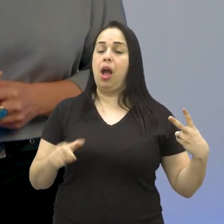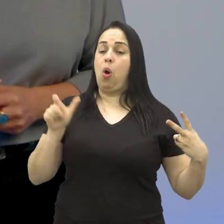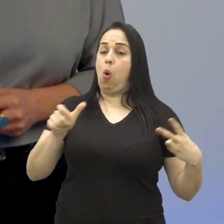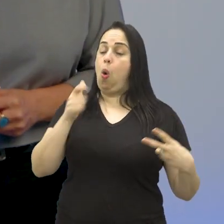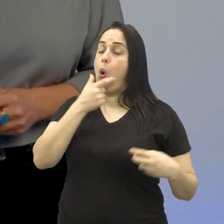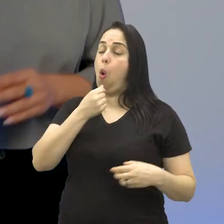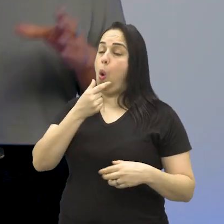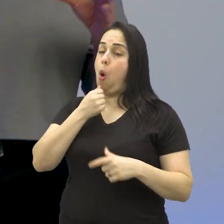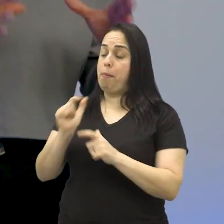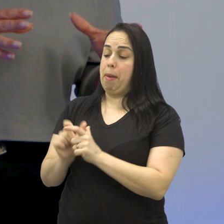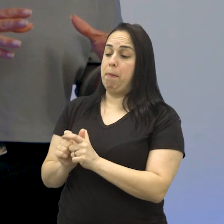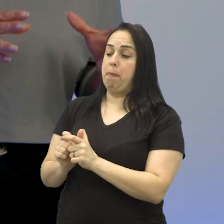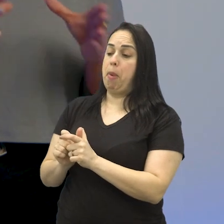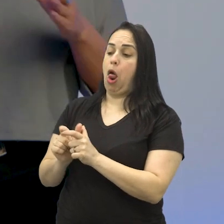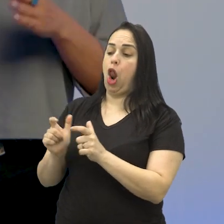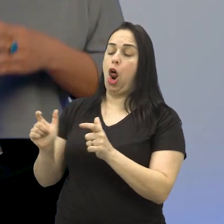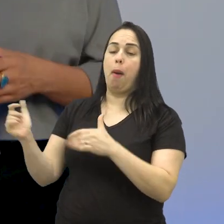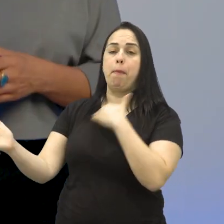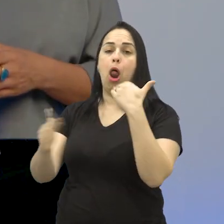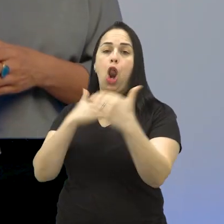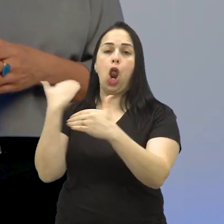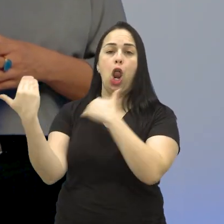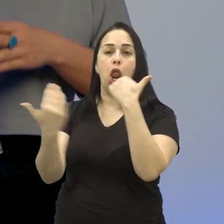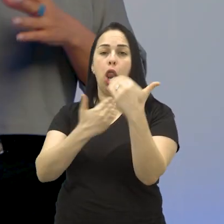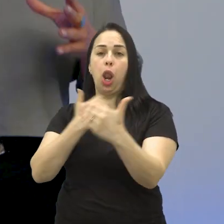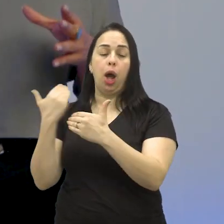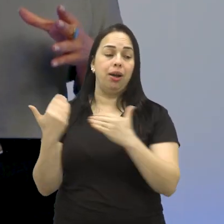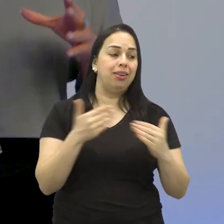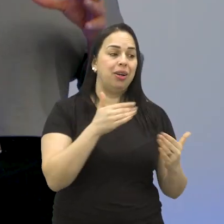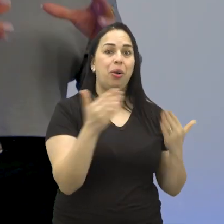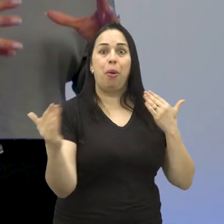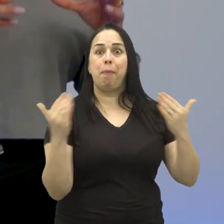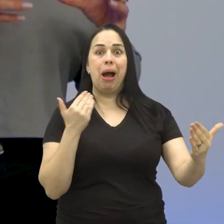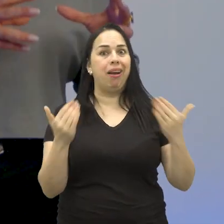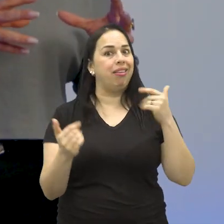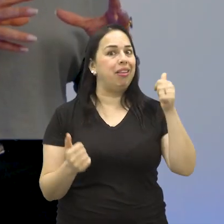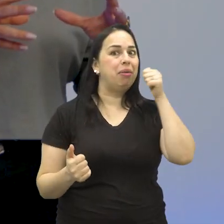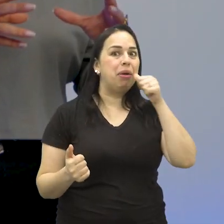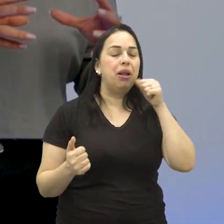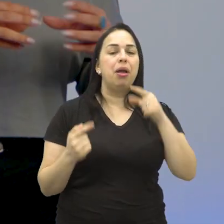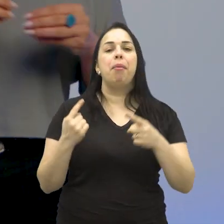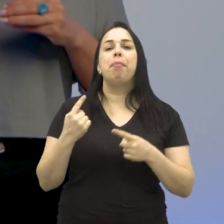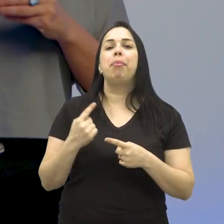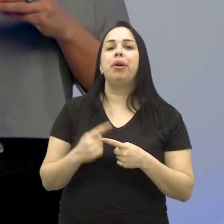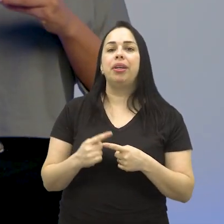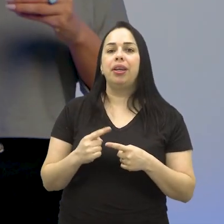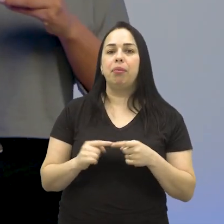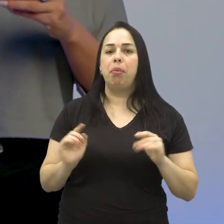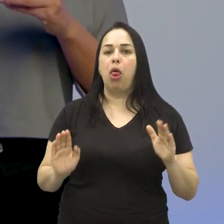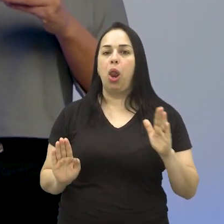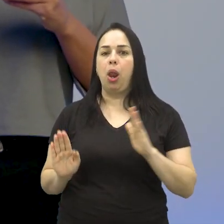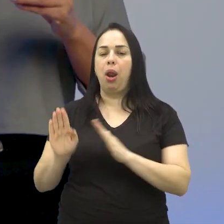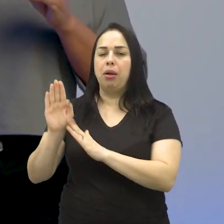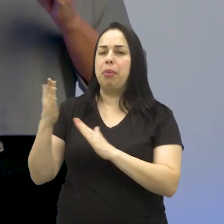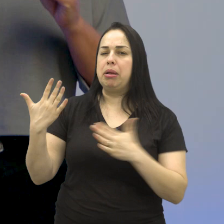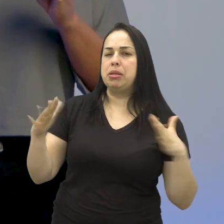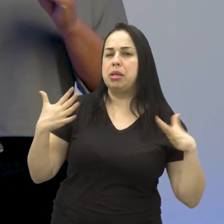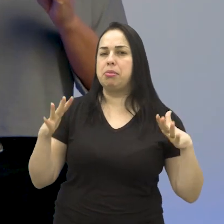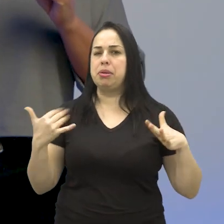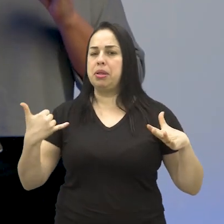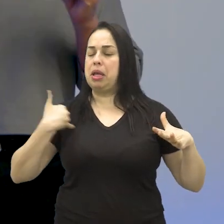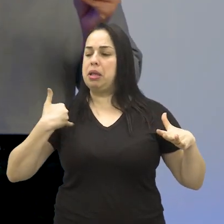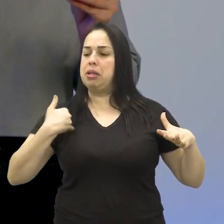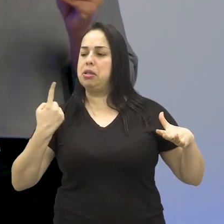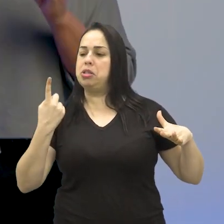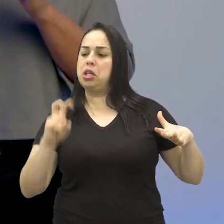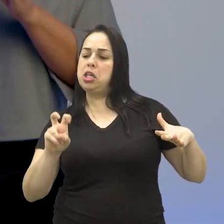de homens supera a de mulheres. O maior número dessas ocorrências está na população que fica entre a faixa